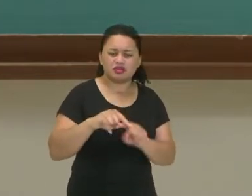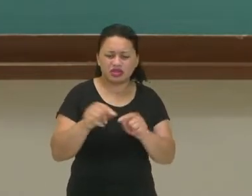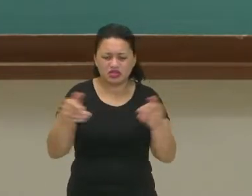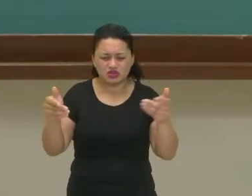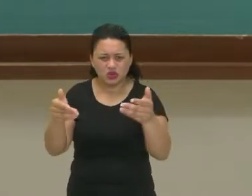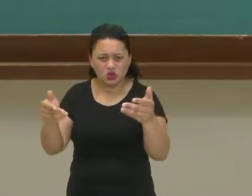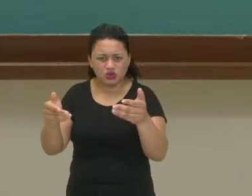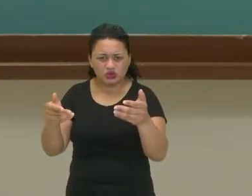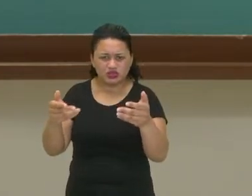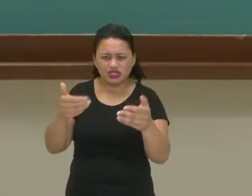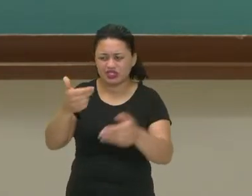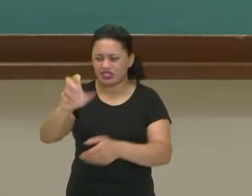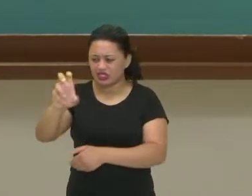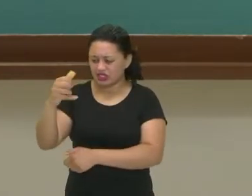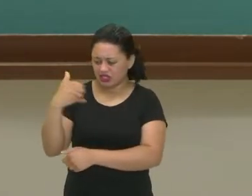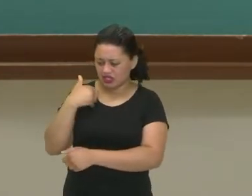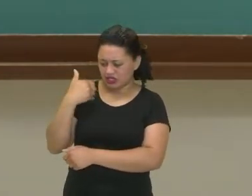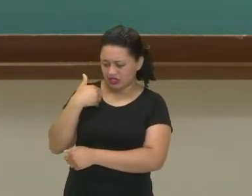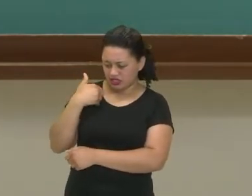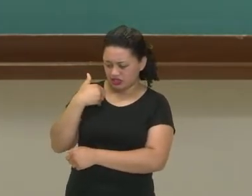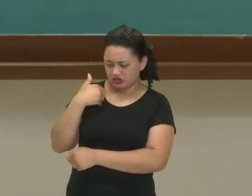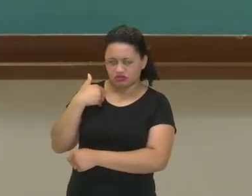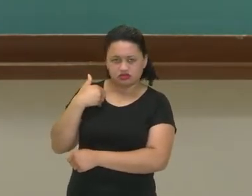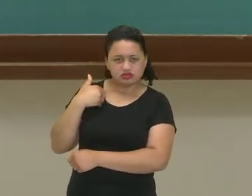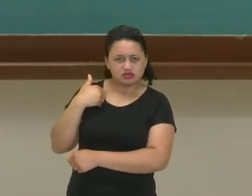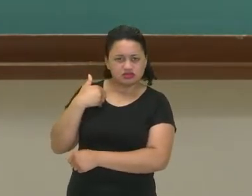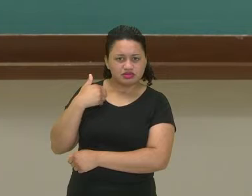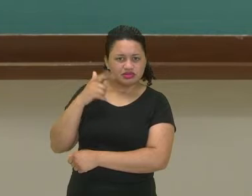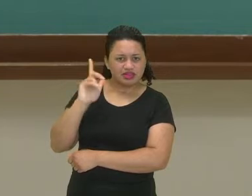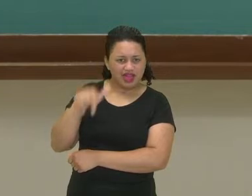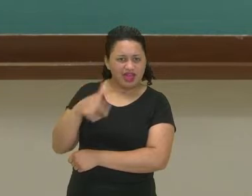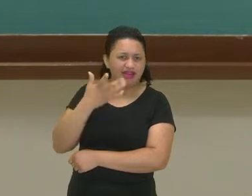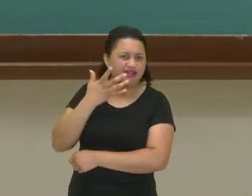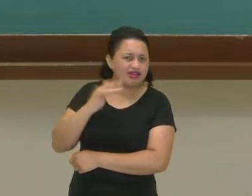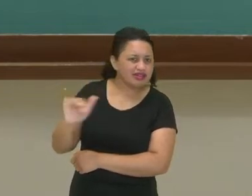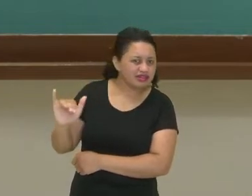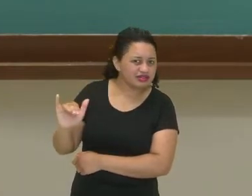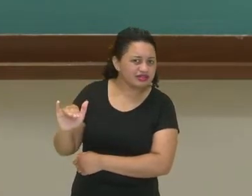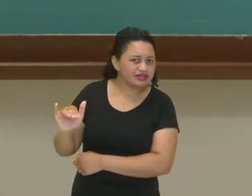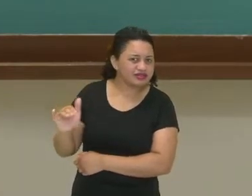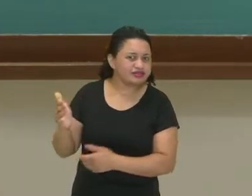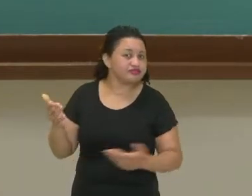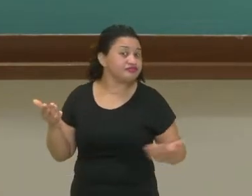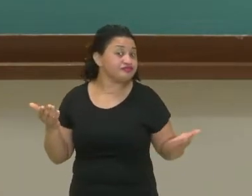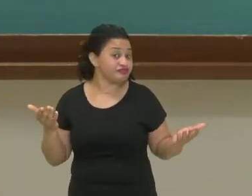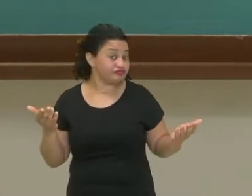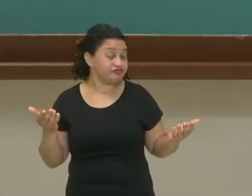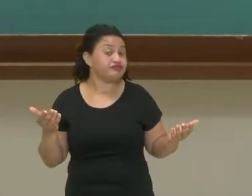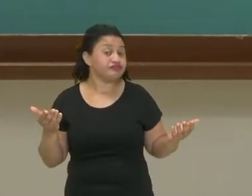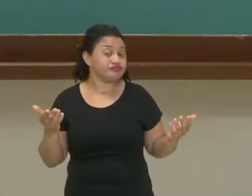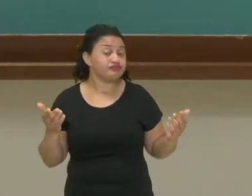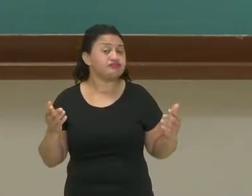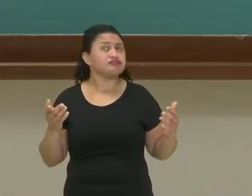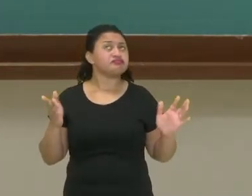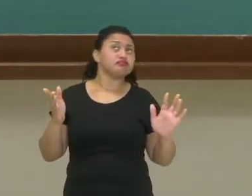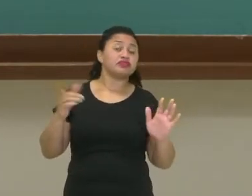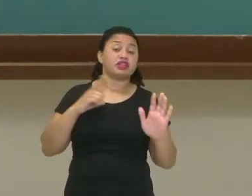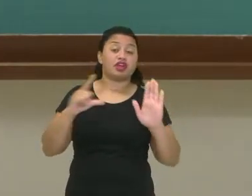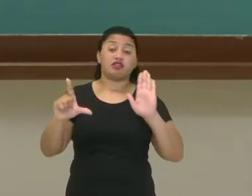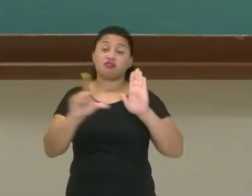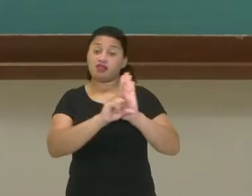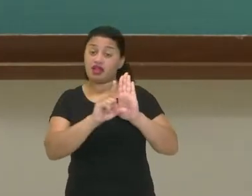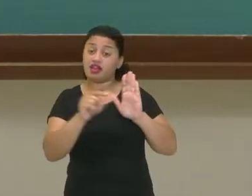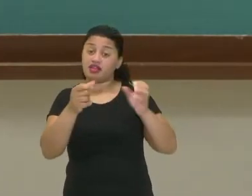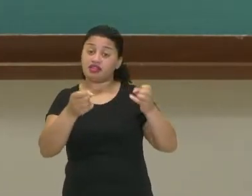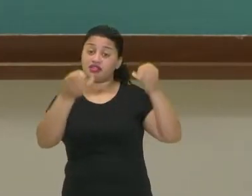crianças de 15 anos, ou melhor, será que pessoas com 15 anos ainda são crianças? Tem uma legislação que fala